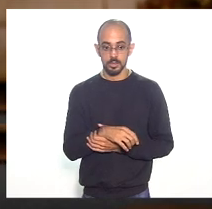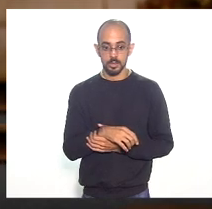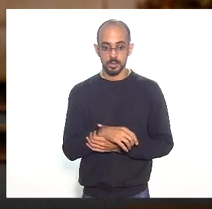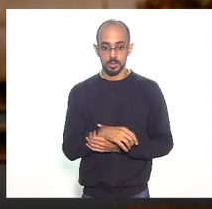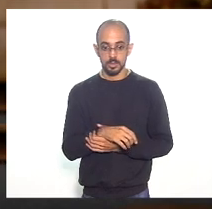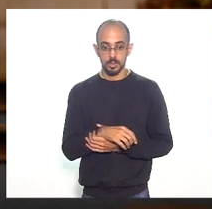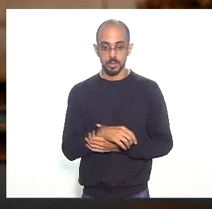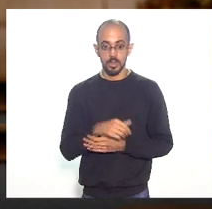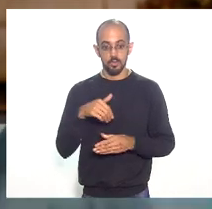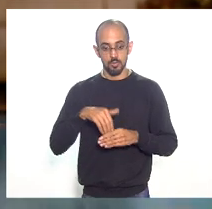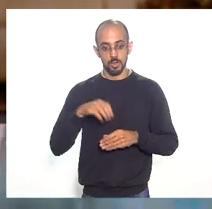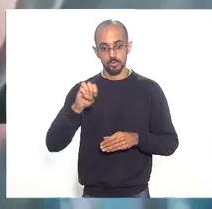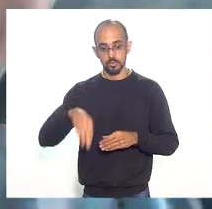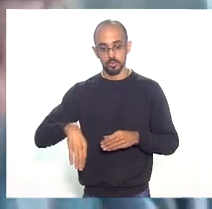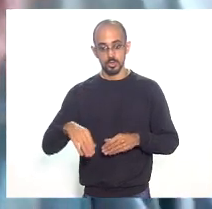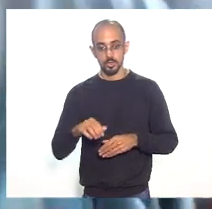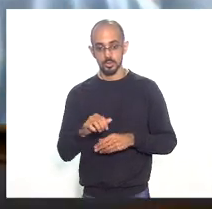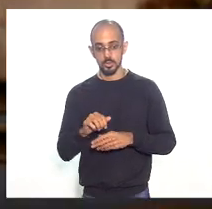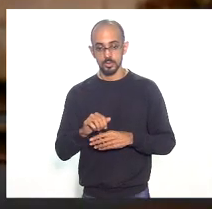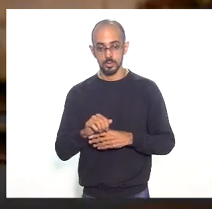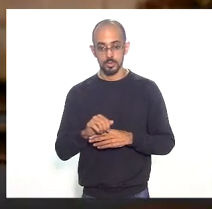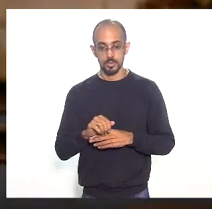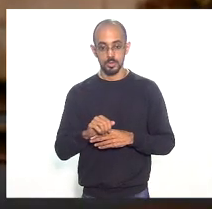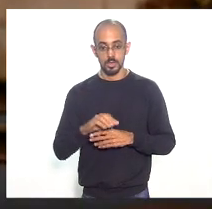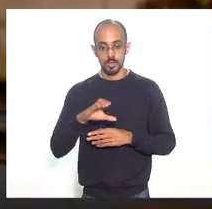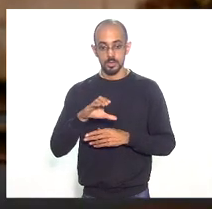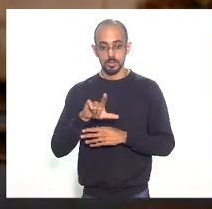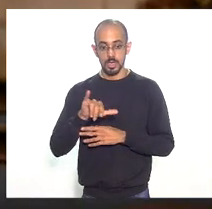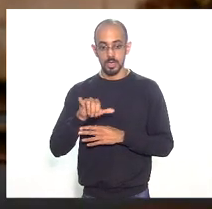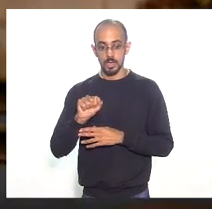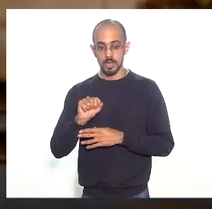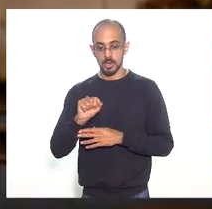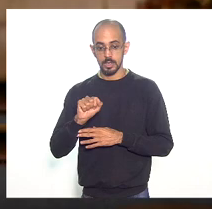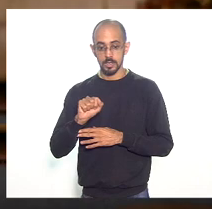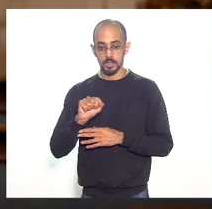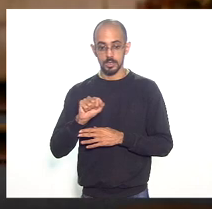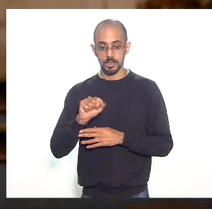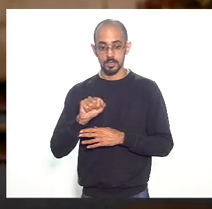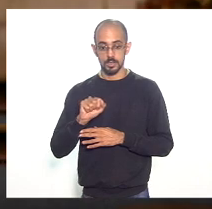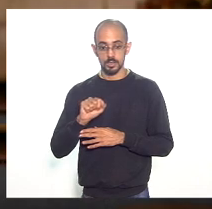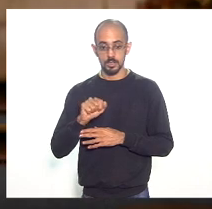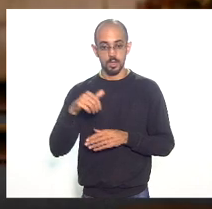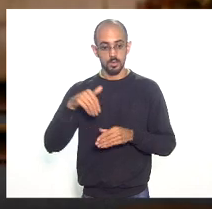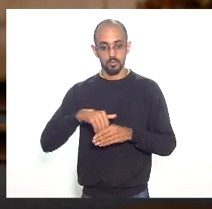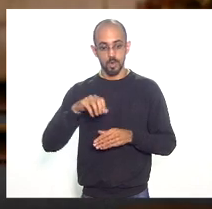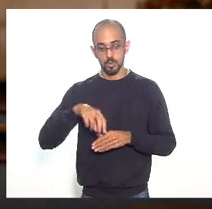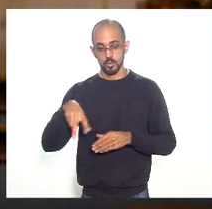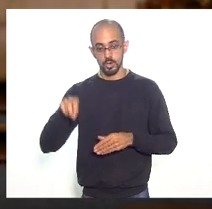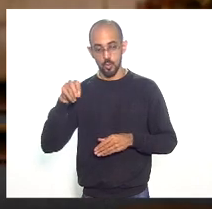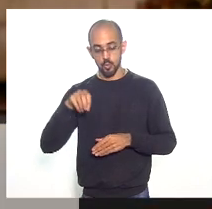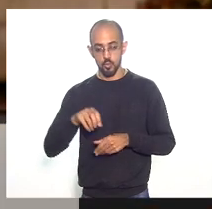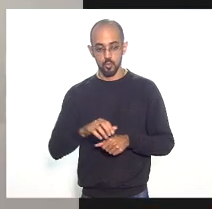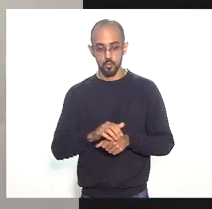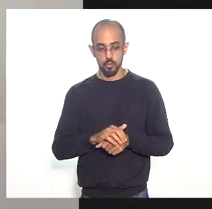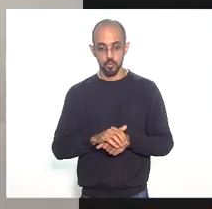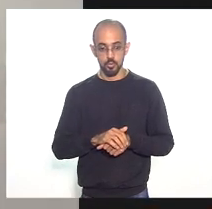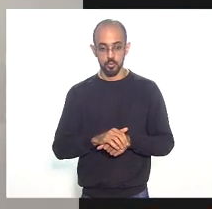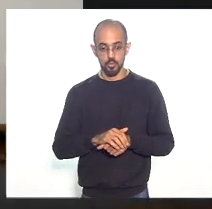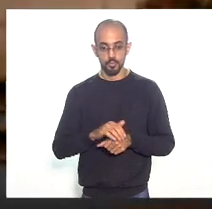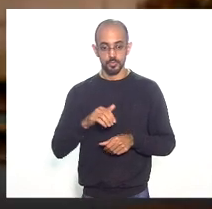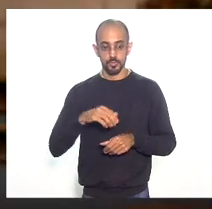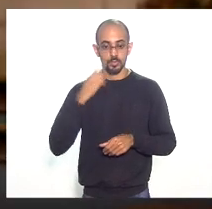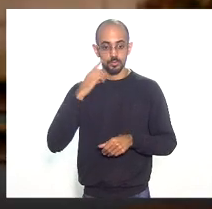Presidente, voto sim. Deputado Célia Jordão. Jordão. Voto não, Presidente. Deputado Charles